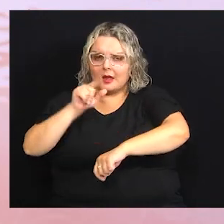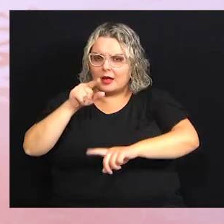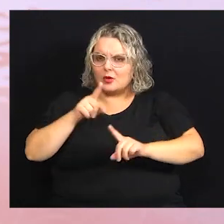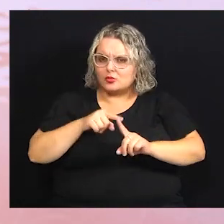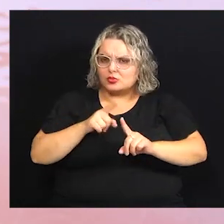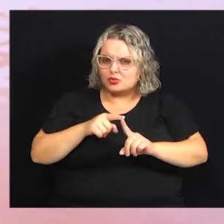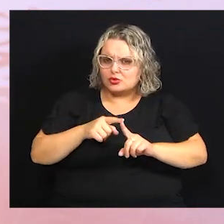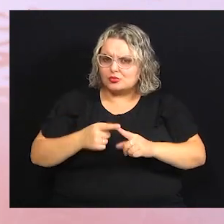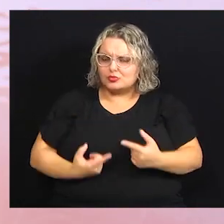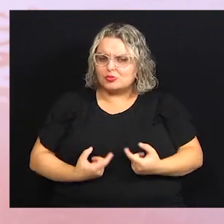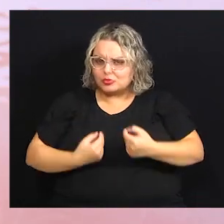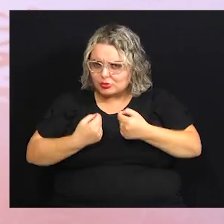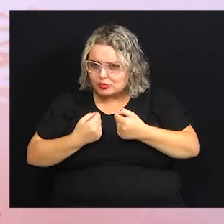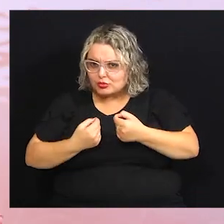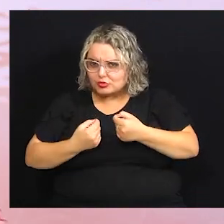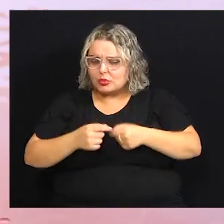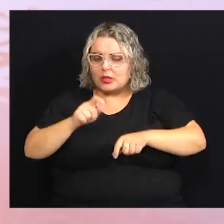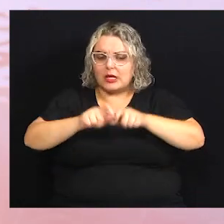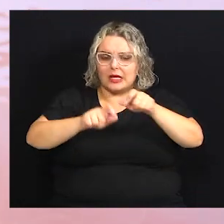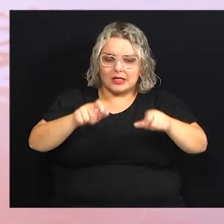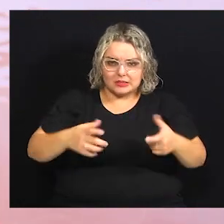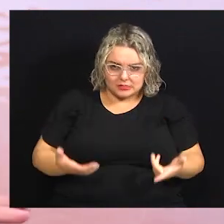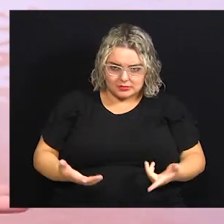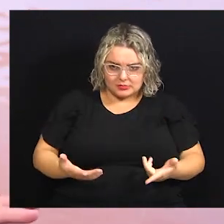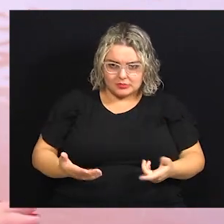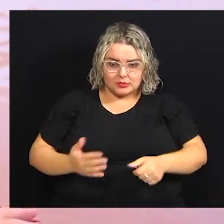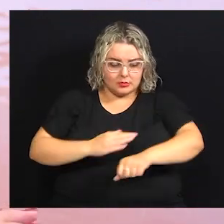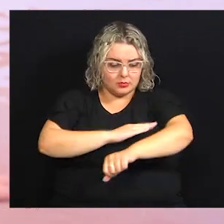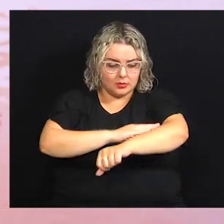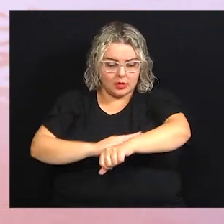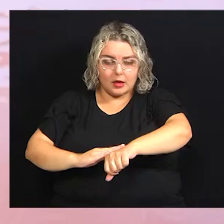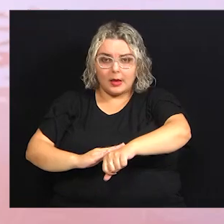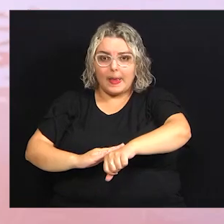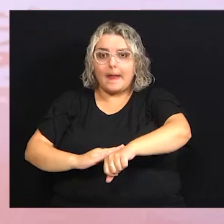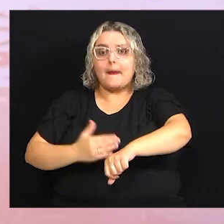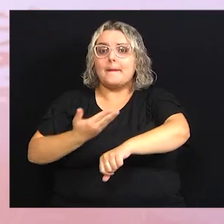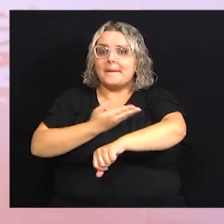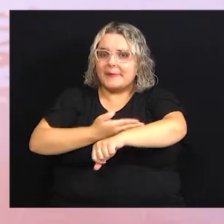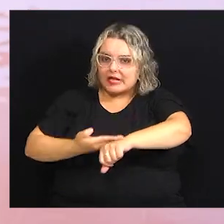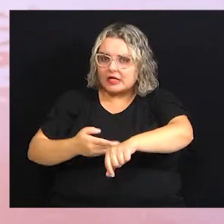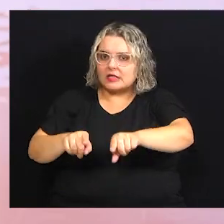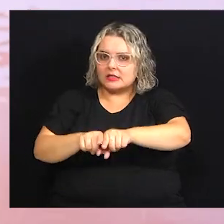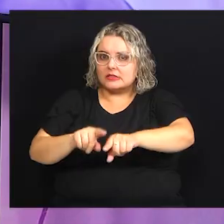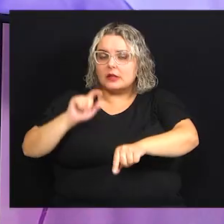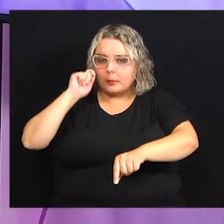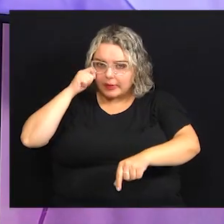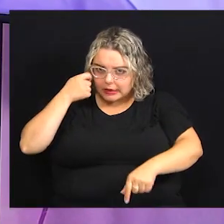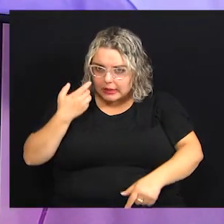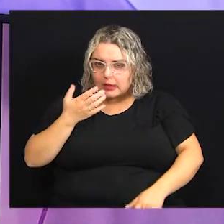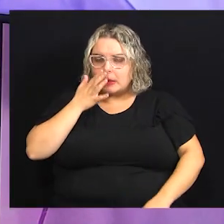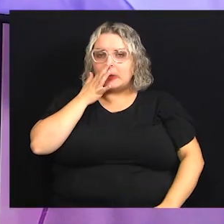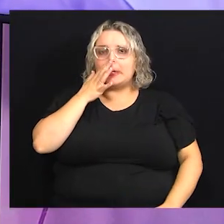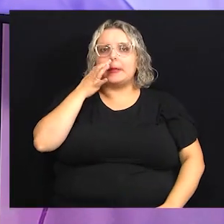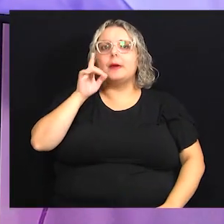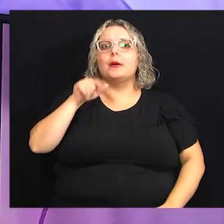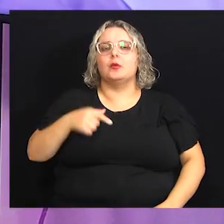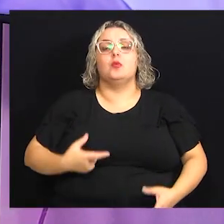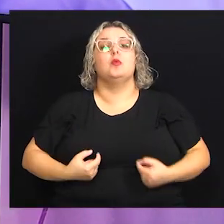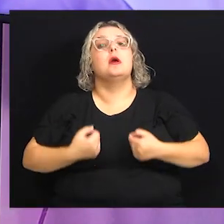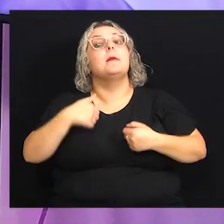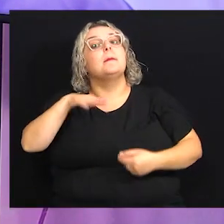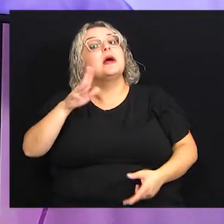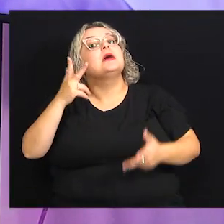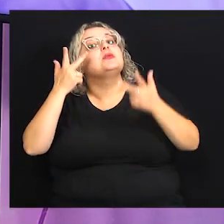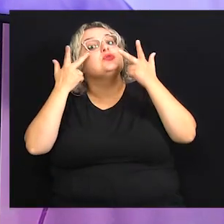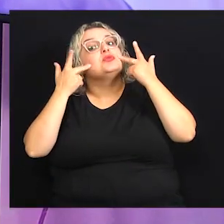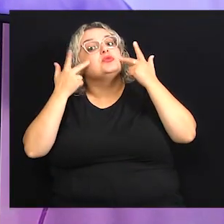é um tipo de tumor que atinge tanto as pessoas com a pele branca e com a pele negra? O câncer de pele ele é